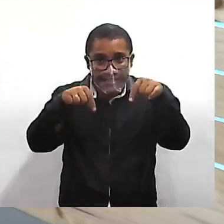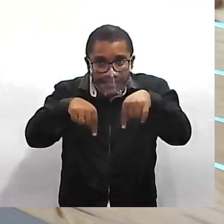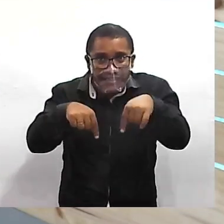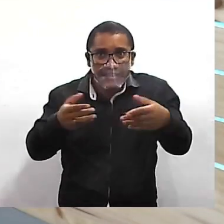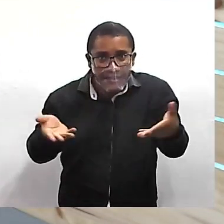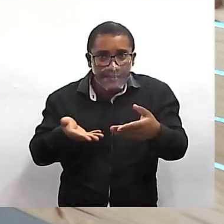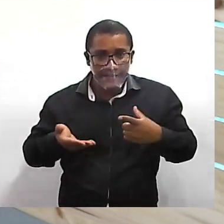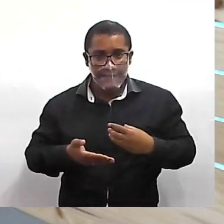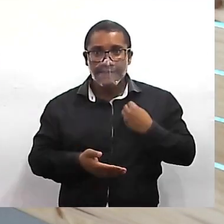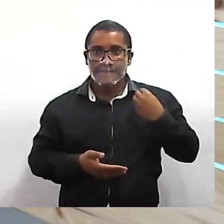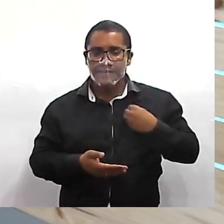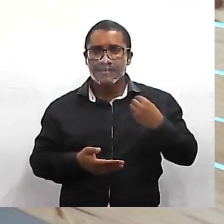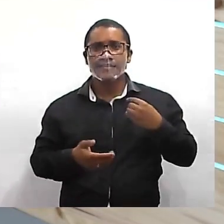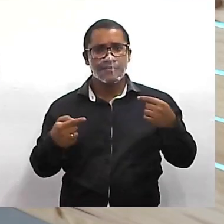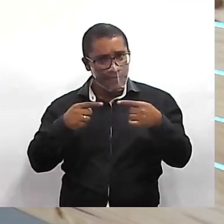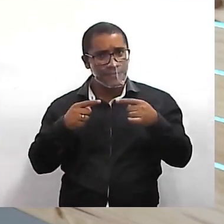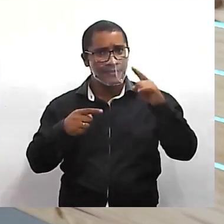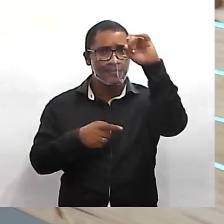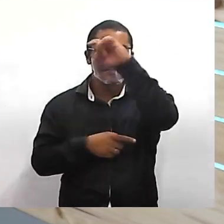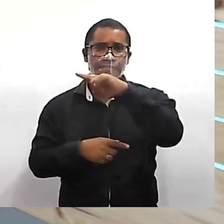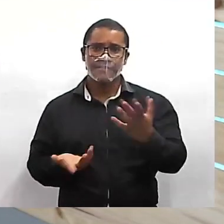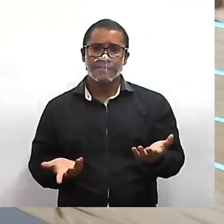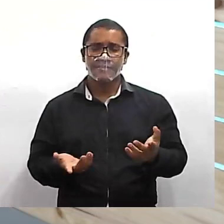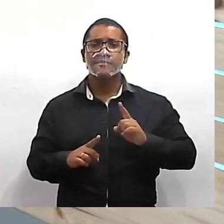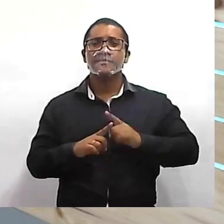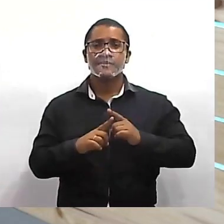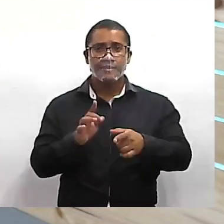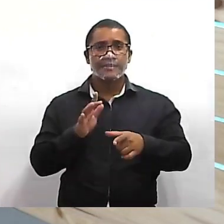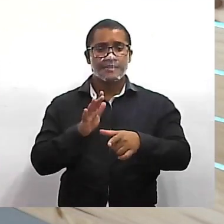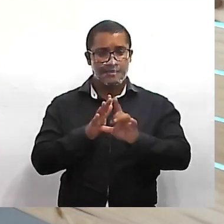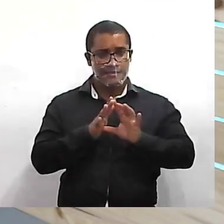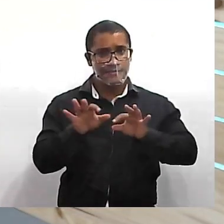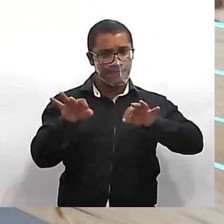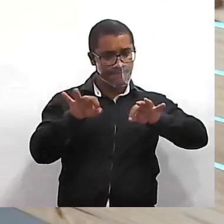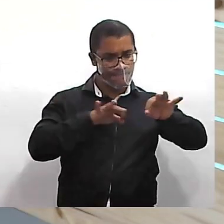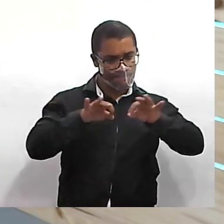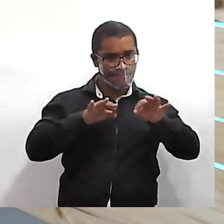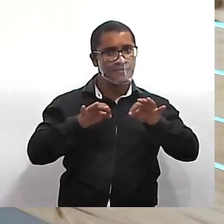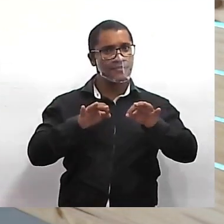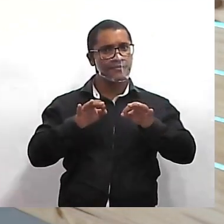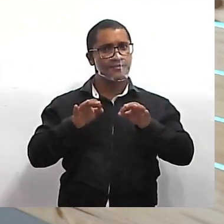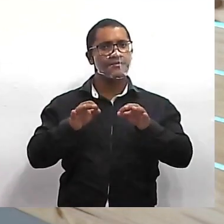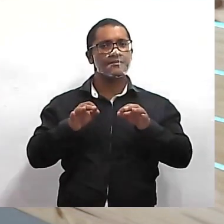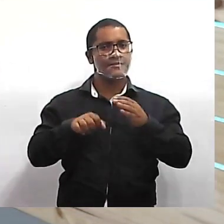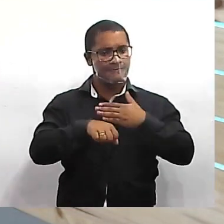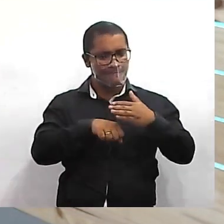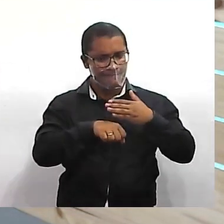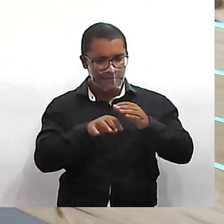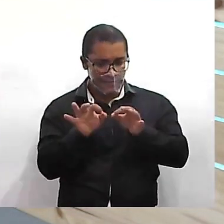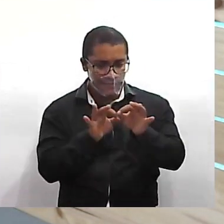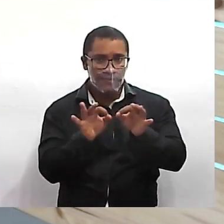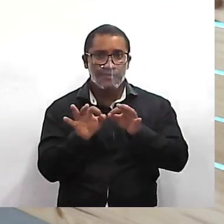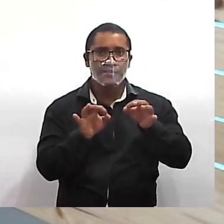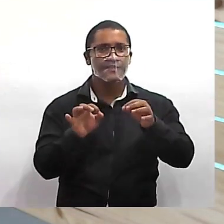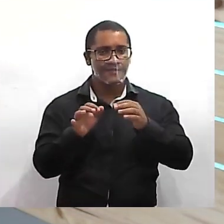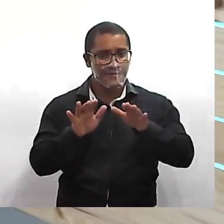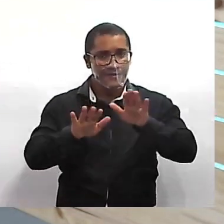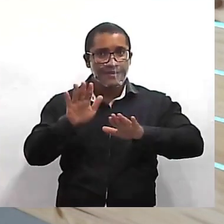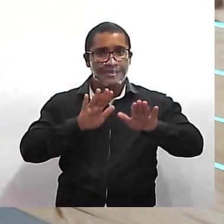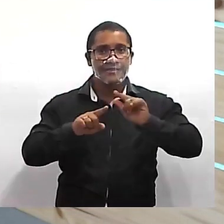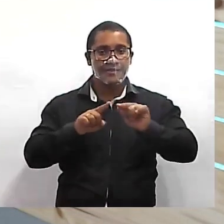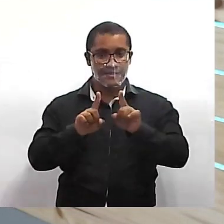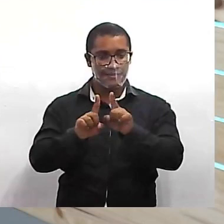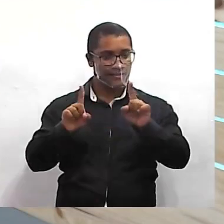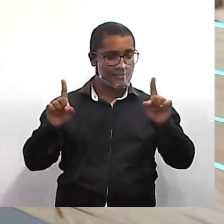uma complexidade, porque existe um preparo para que a gente esteja aqui, né? Existe um cuidado para que a gente mantenha uma